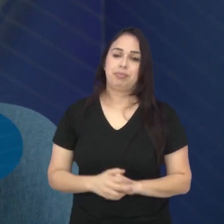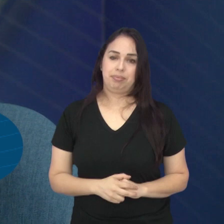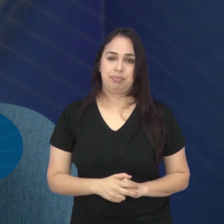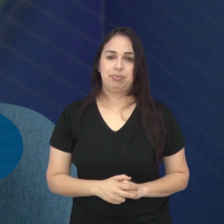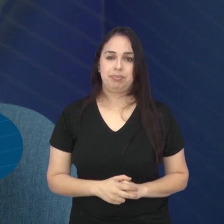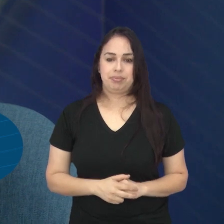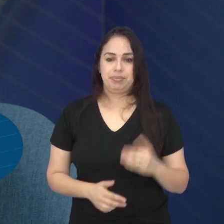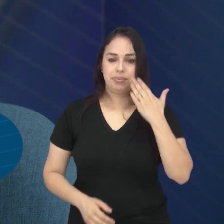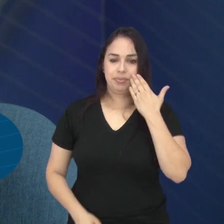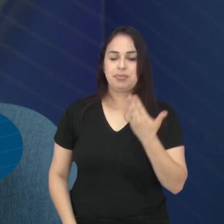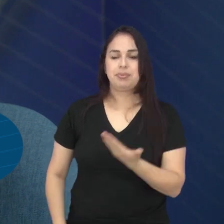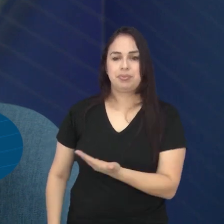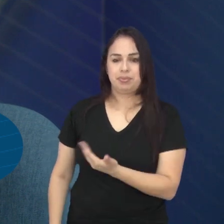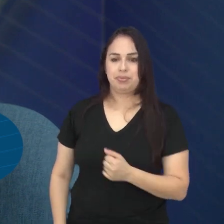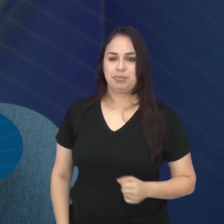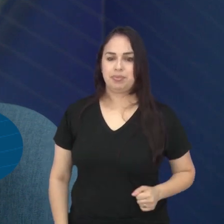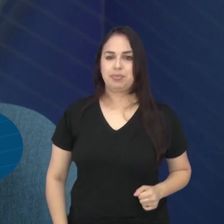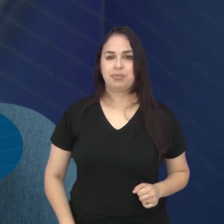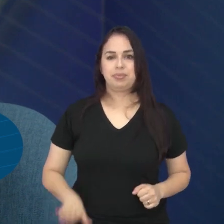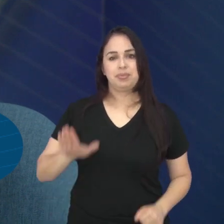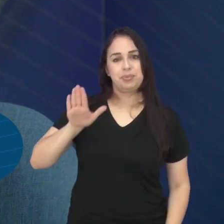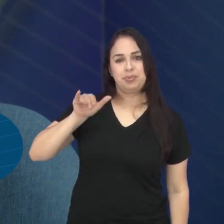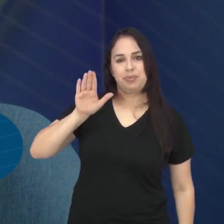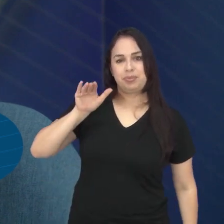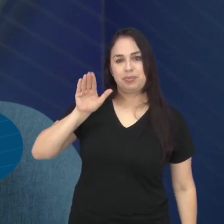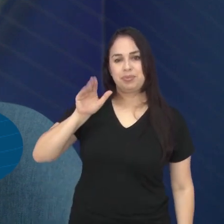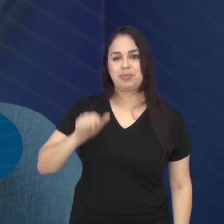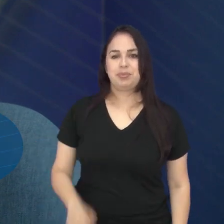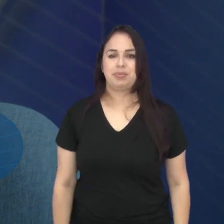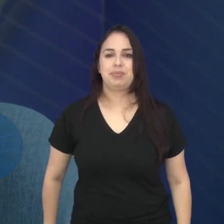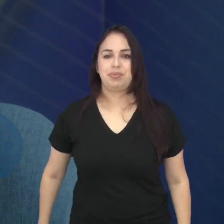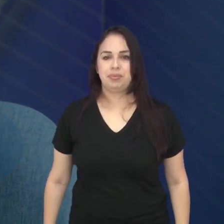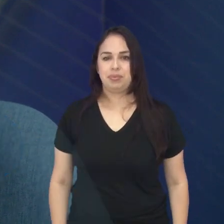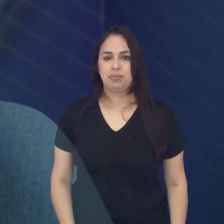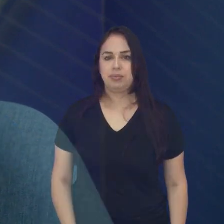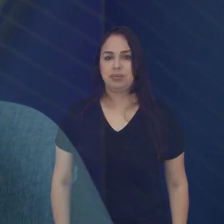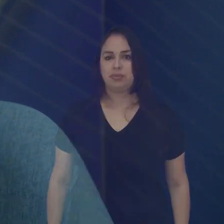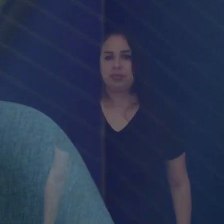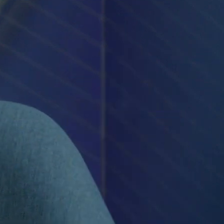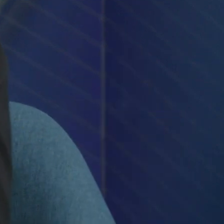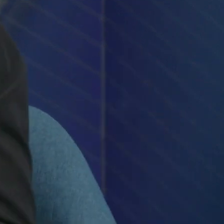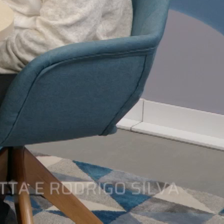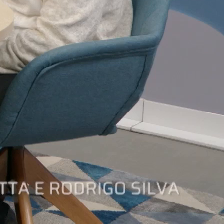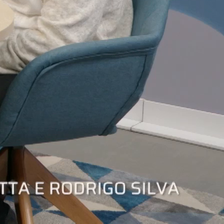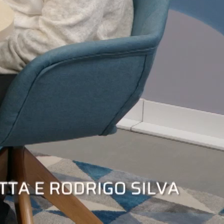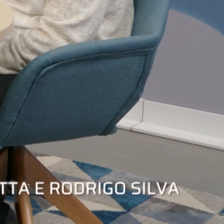youtube.com/câmara SJC. Até a próxima semana. Tchau, tchau!